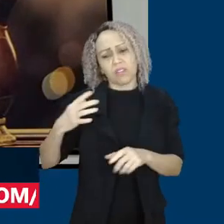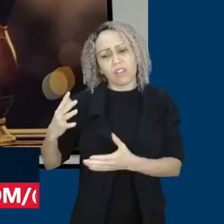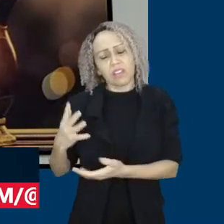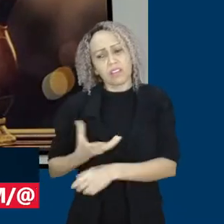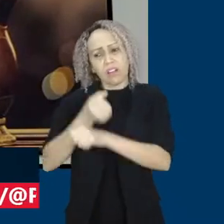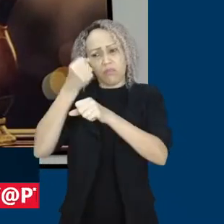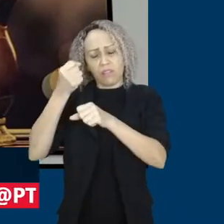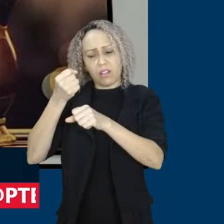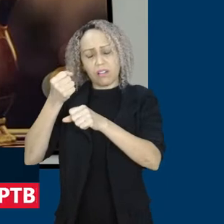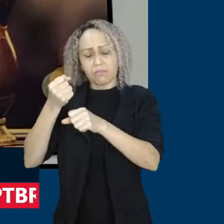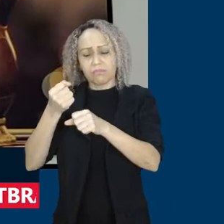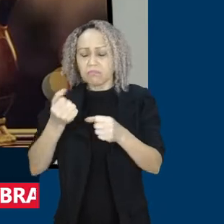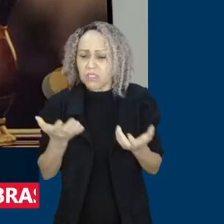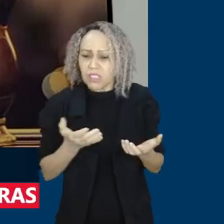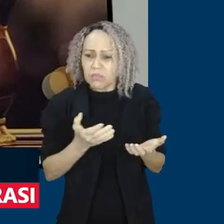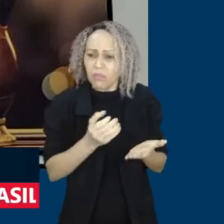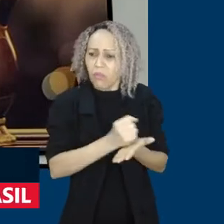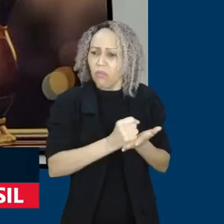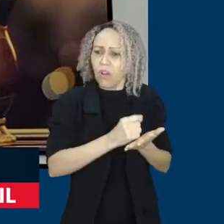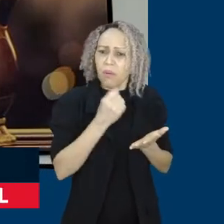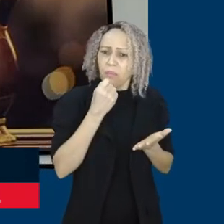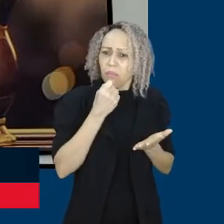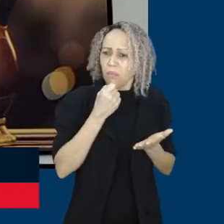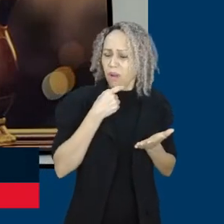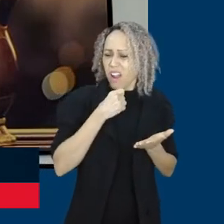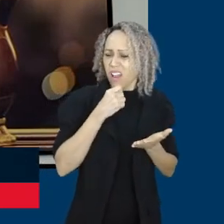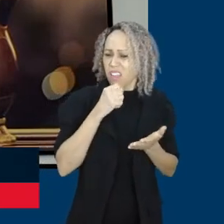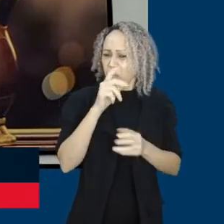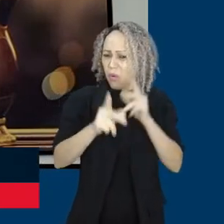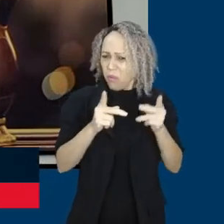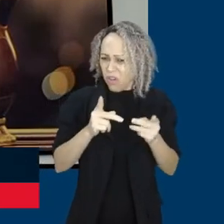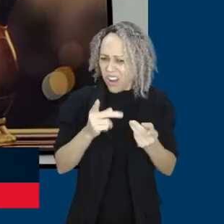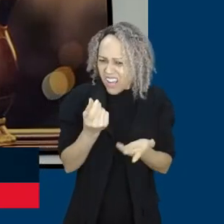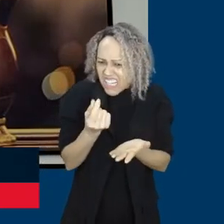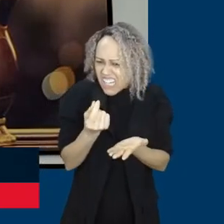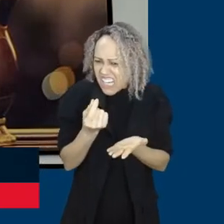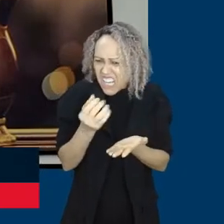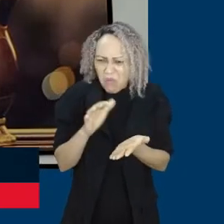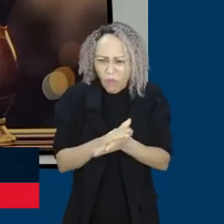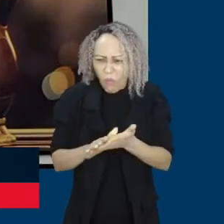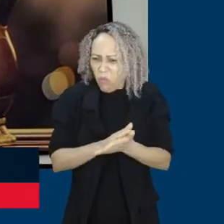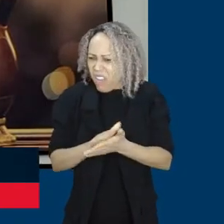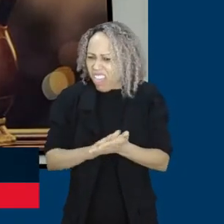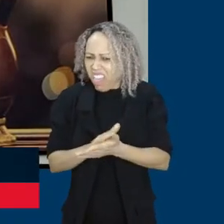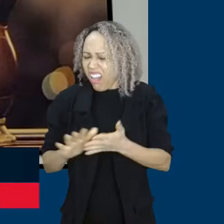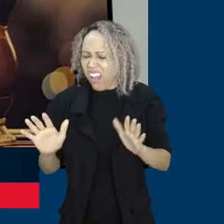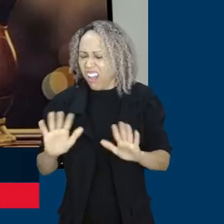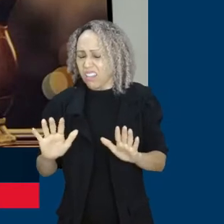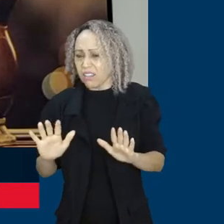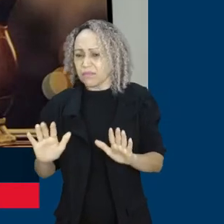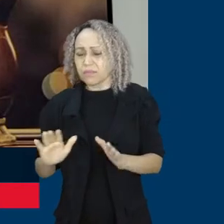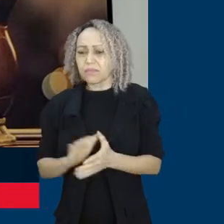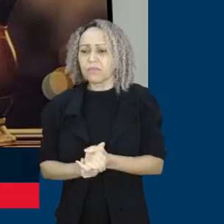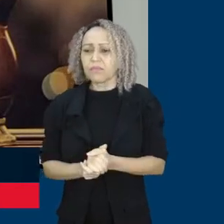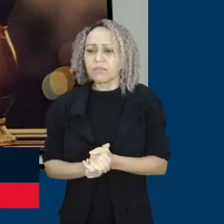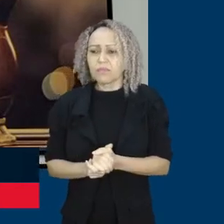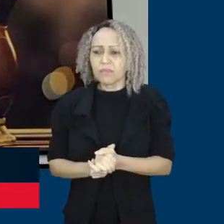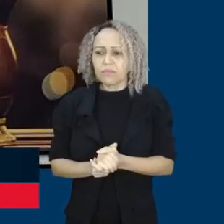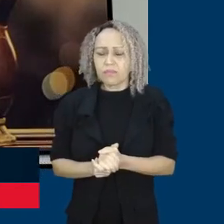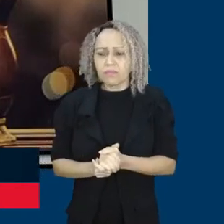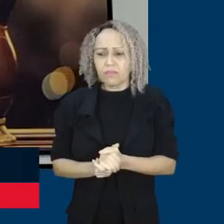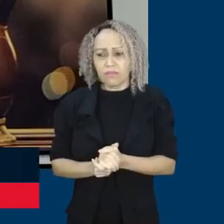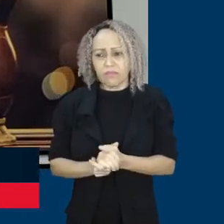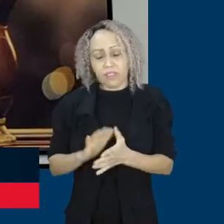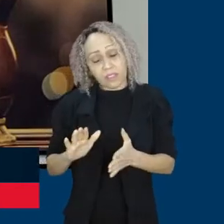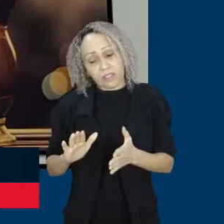Farmácia Popular todo nós sabemos eu vejo por mim eu tomo aí uma meia dúzia Para Não Dizer usar esse tipo de remédio